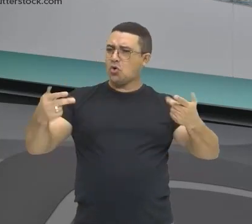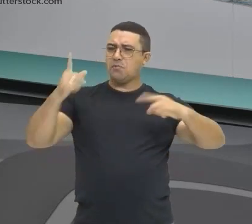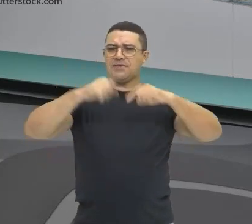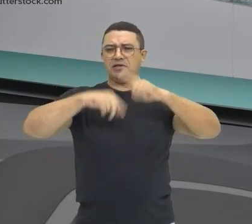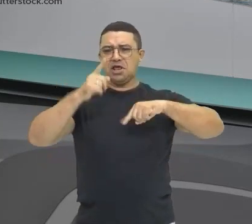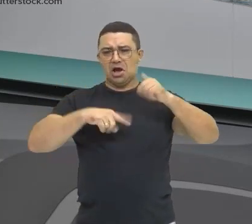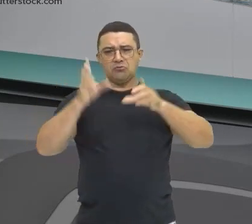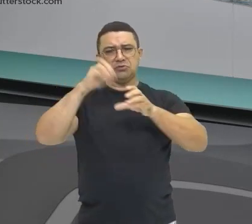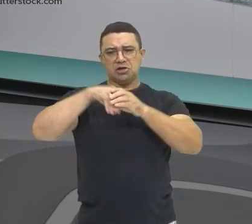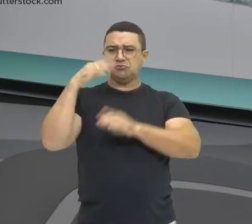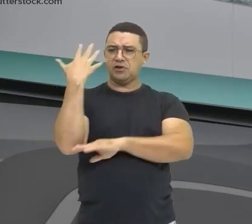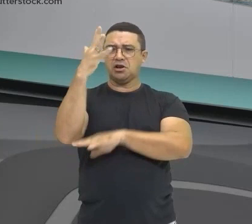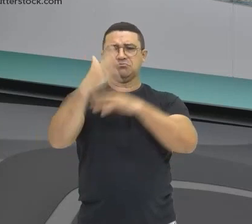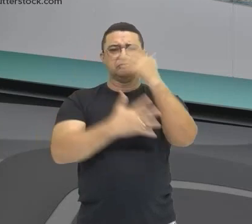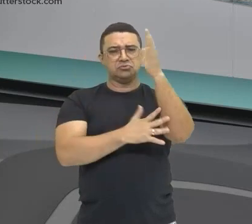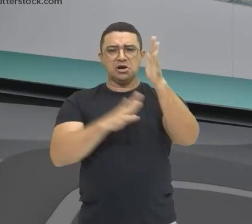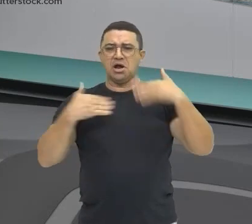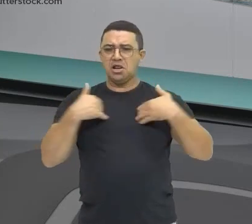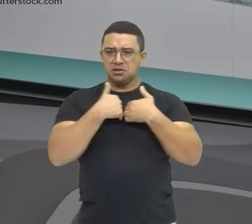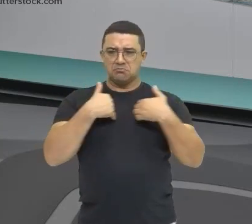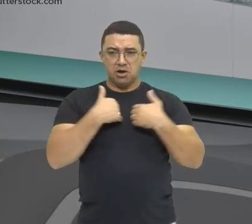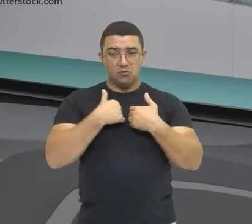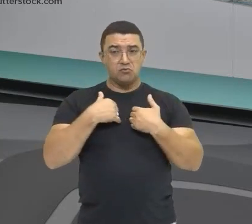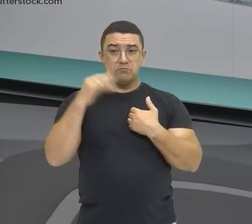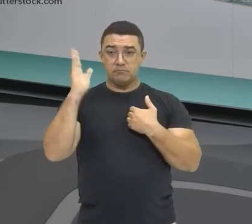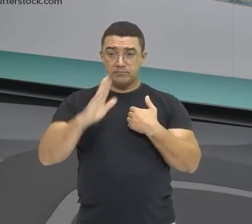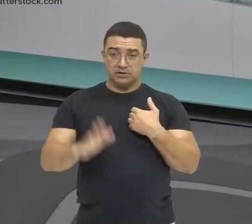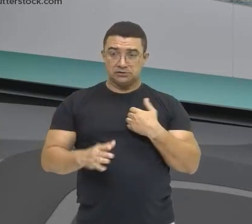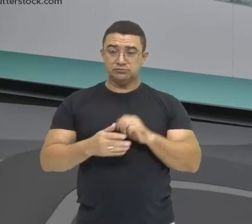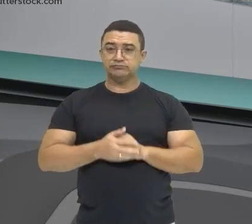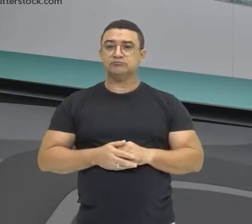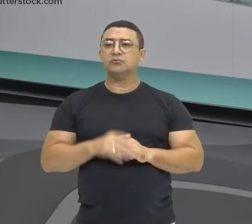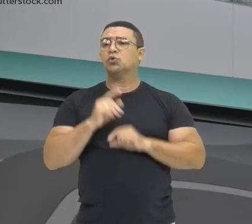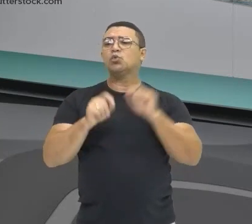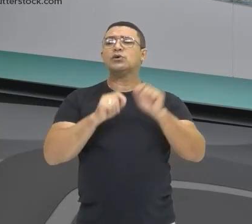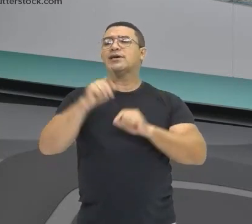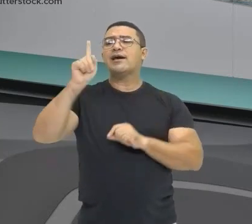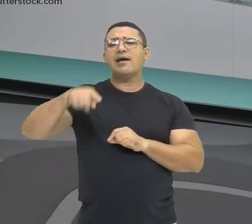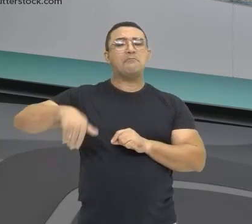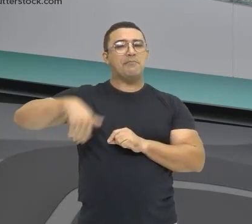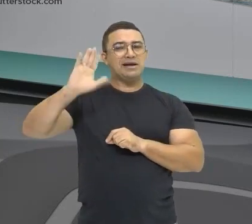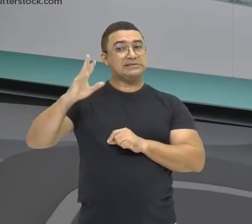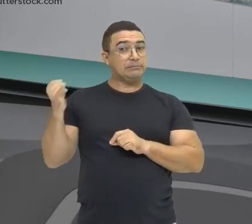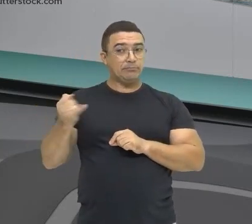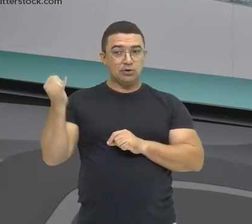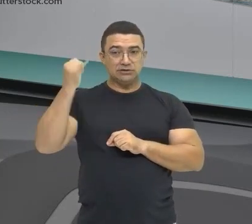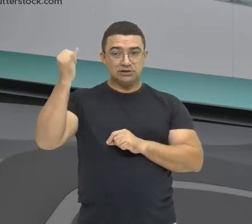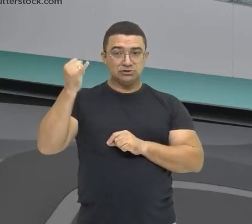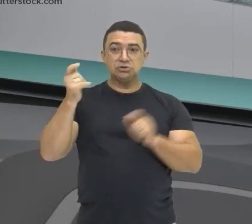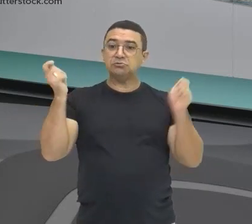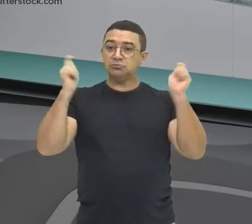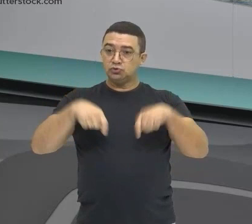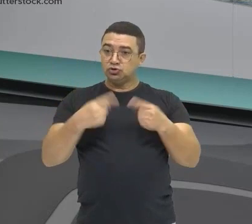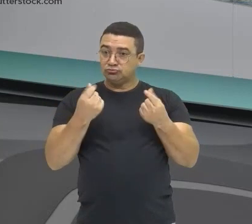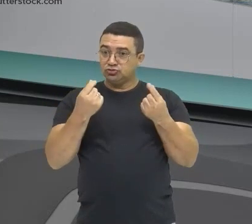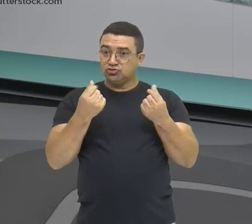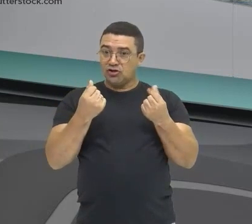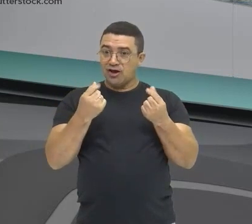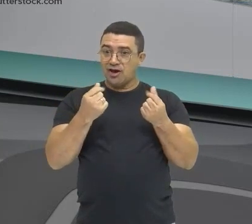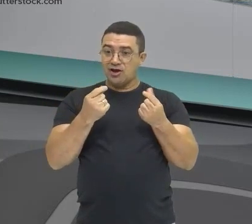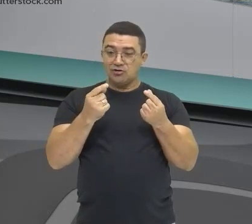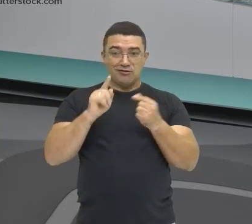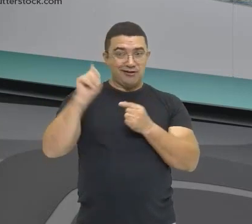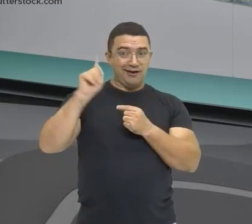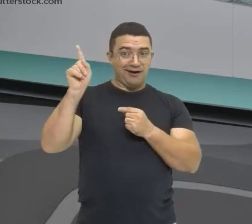da flora e da fauna, enfim, no território, o que era mais interessante, aquilo que podia render, né, de